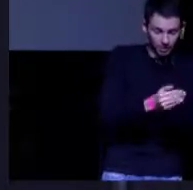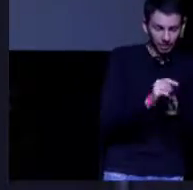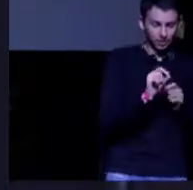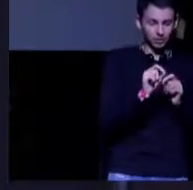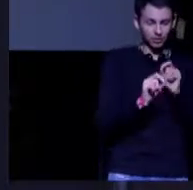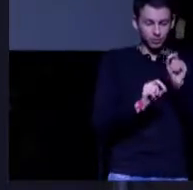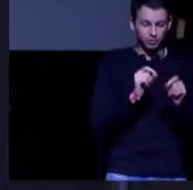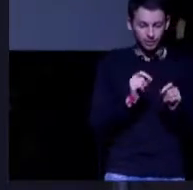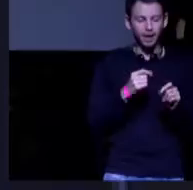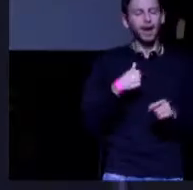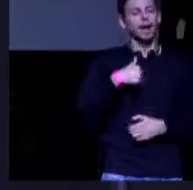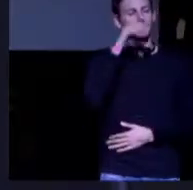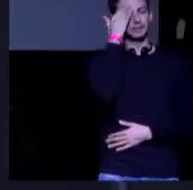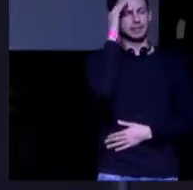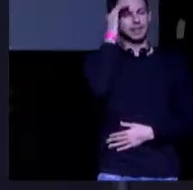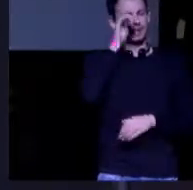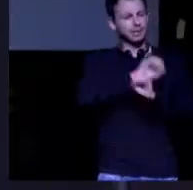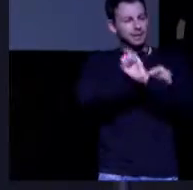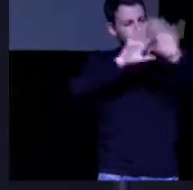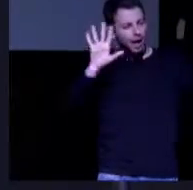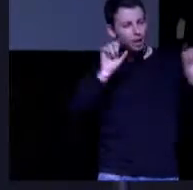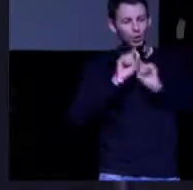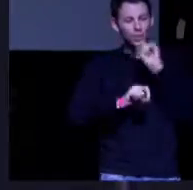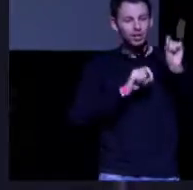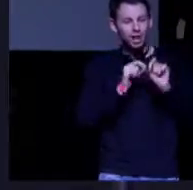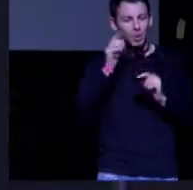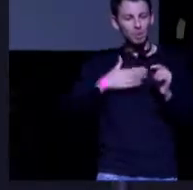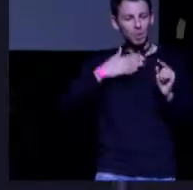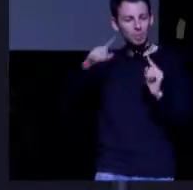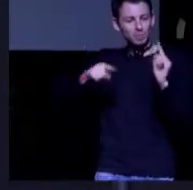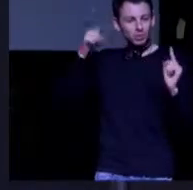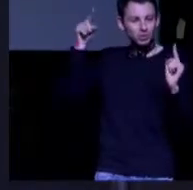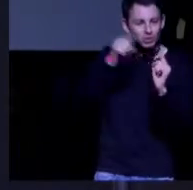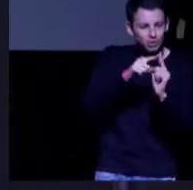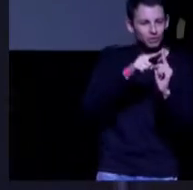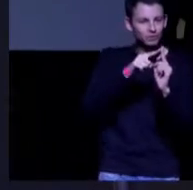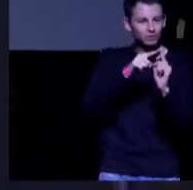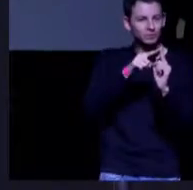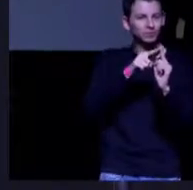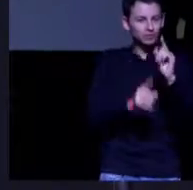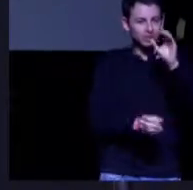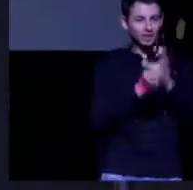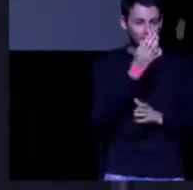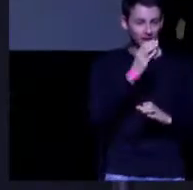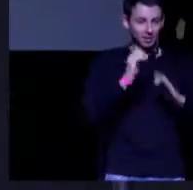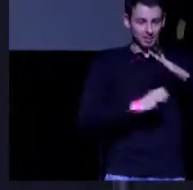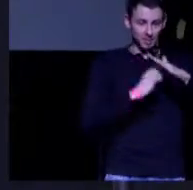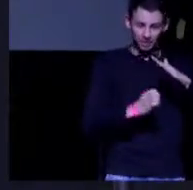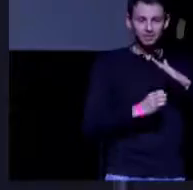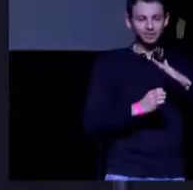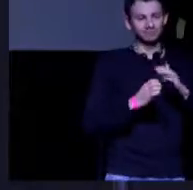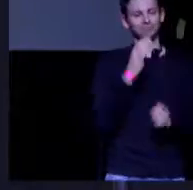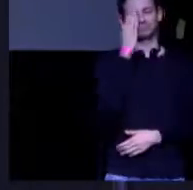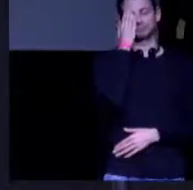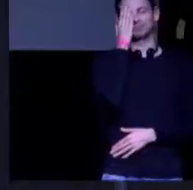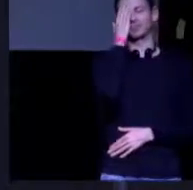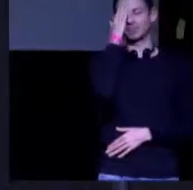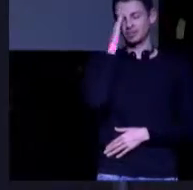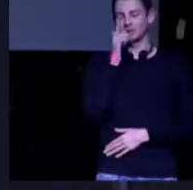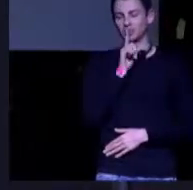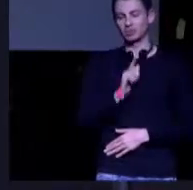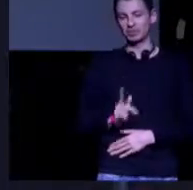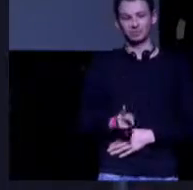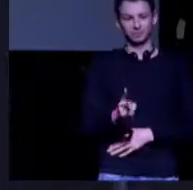está empreendendo eu acho que daí o caminho é saudável para o crescimento se a gente fizer só porque é uma idéia incrível porque alguém falou que é